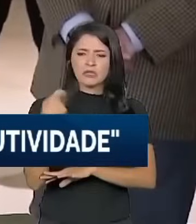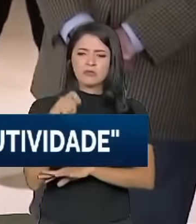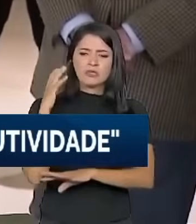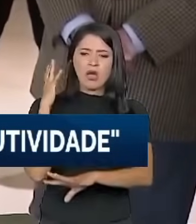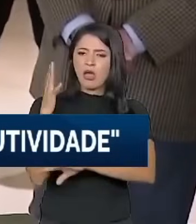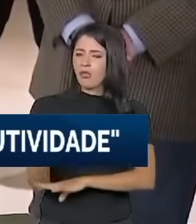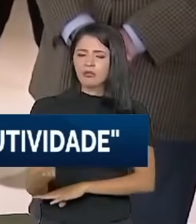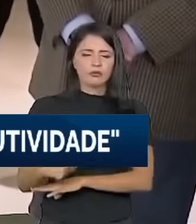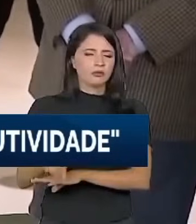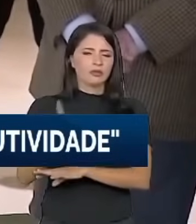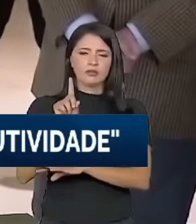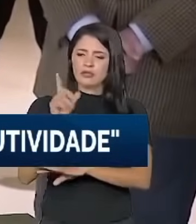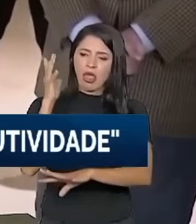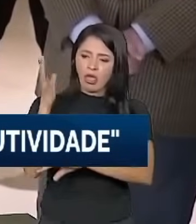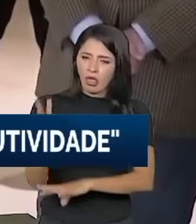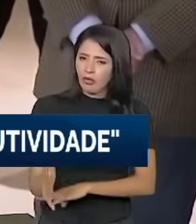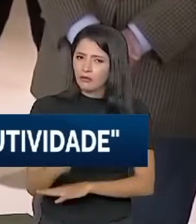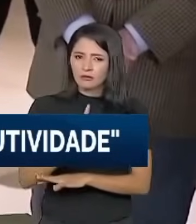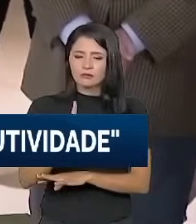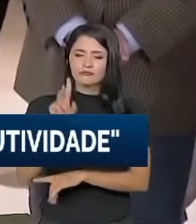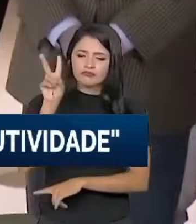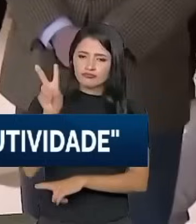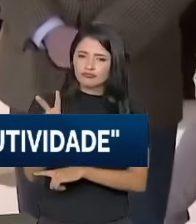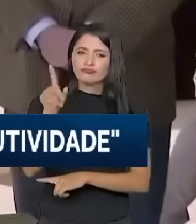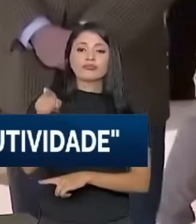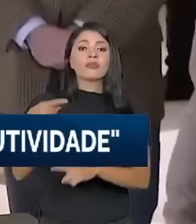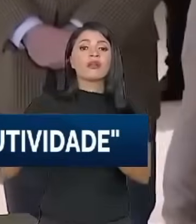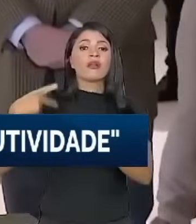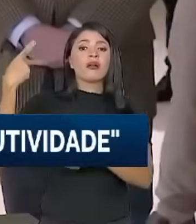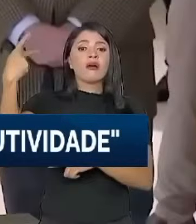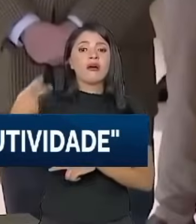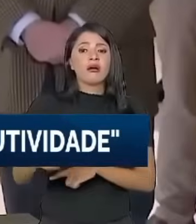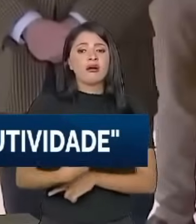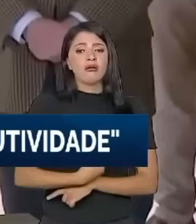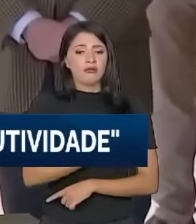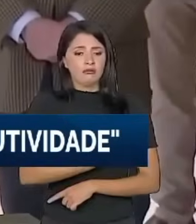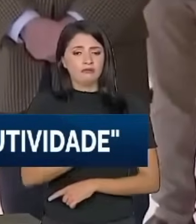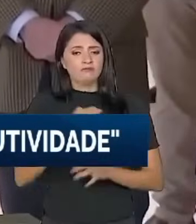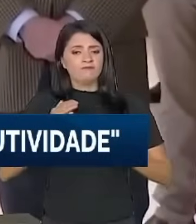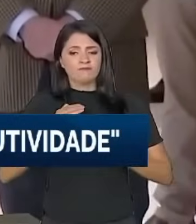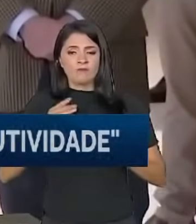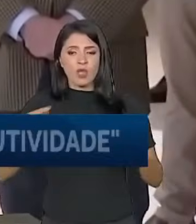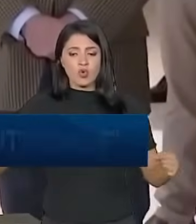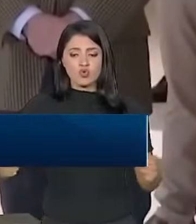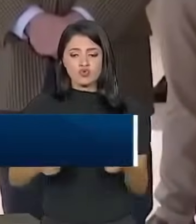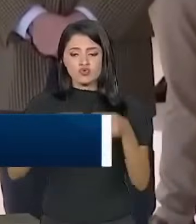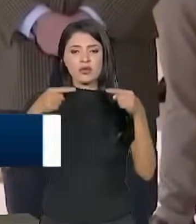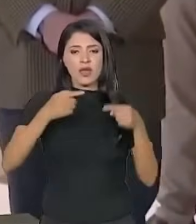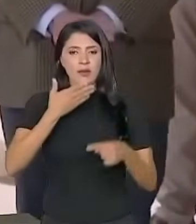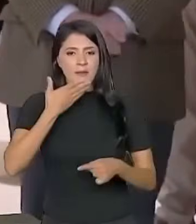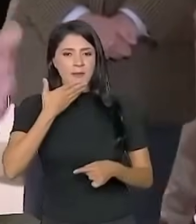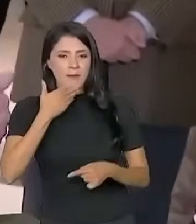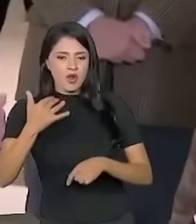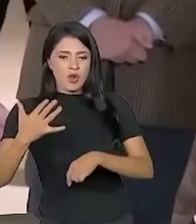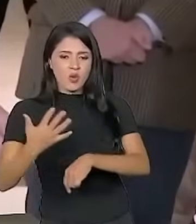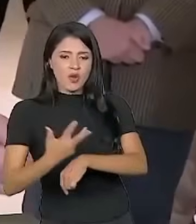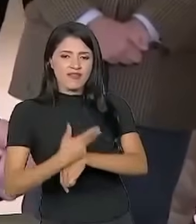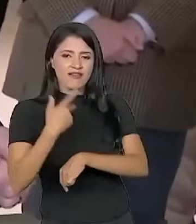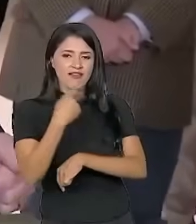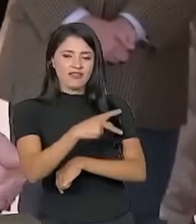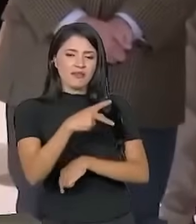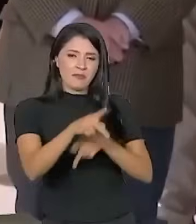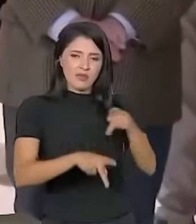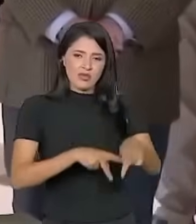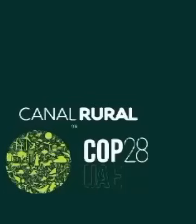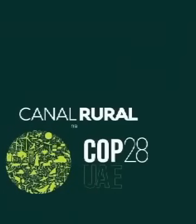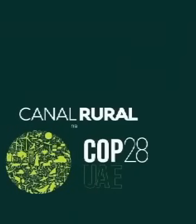mexer, preservando, porque aí é que está a riqueza dessa combinação, sabe, de melhorar a qualidade da vida das pessoas